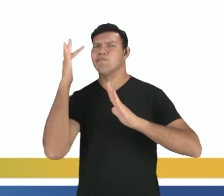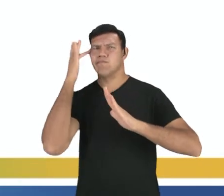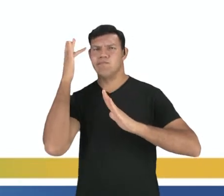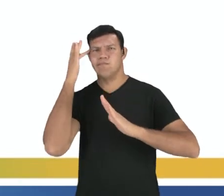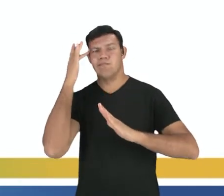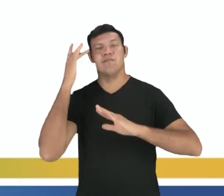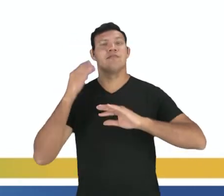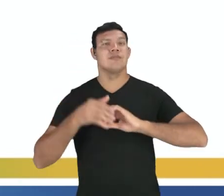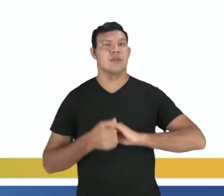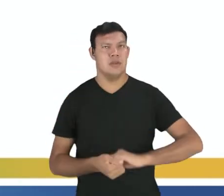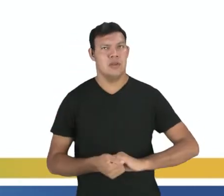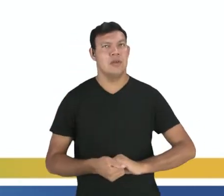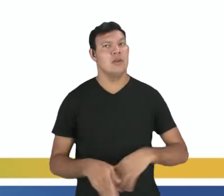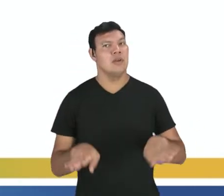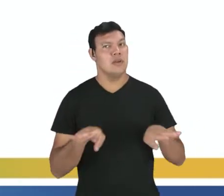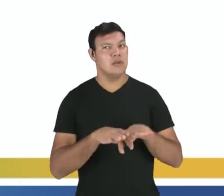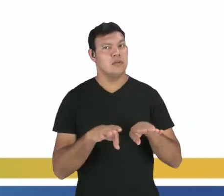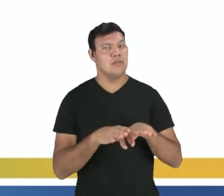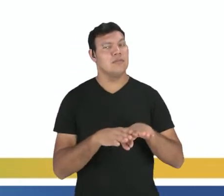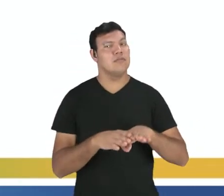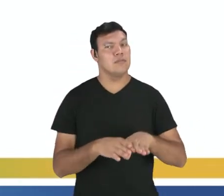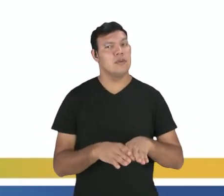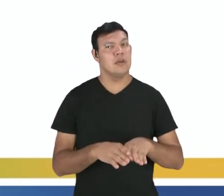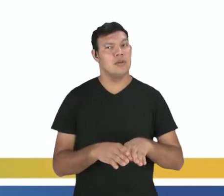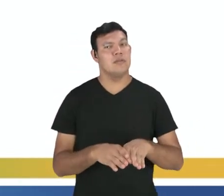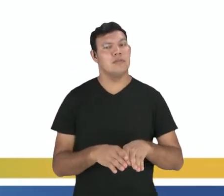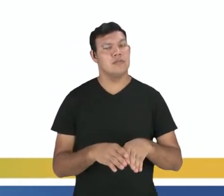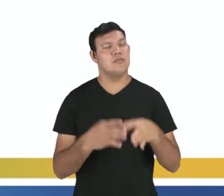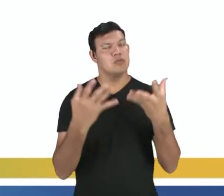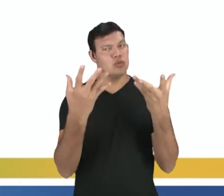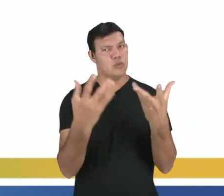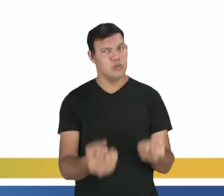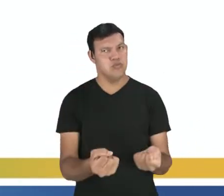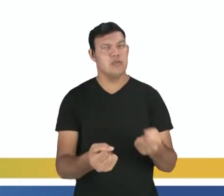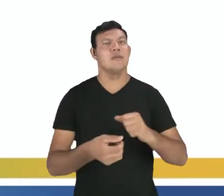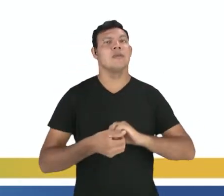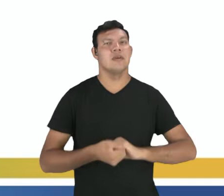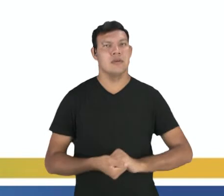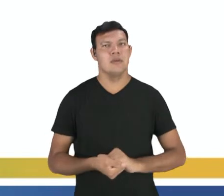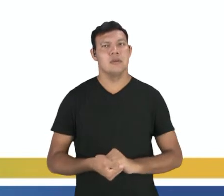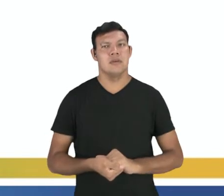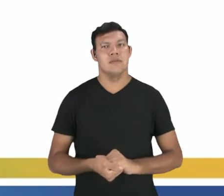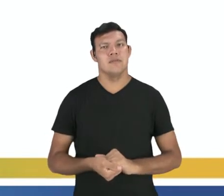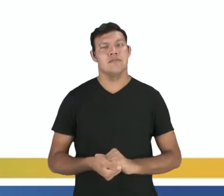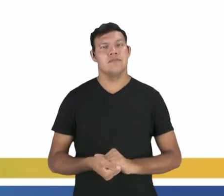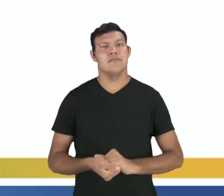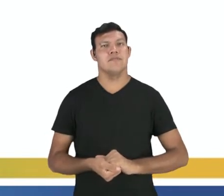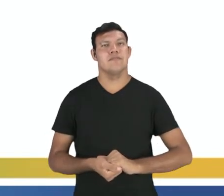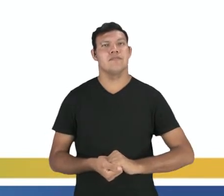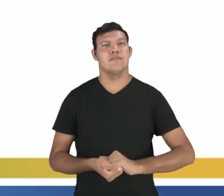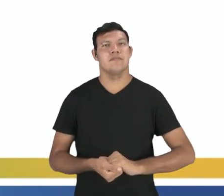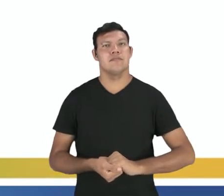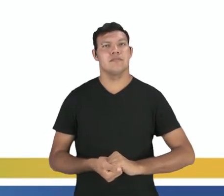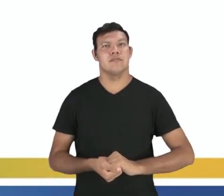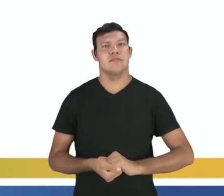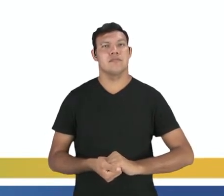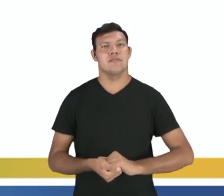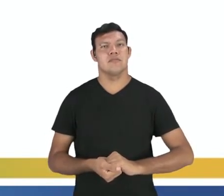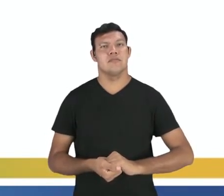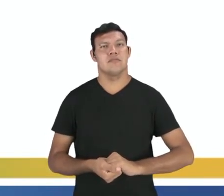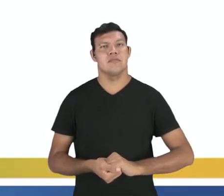para indicar permissão, no caso para perguntar, para pedir permissão, may I sit